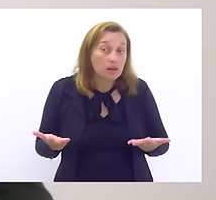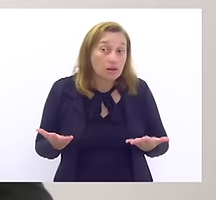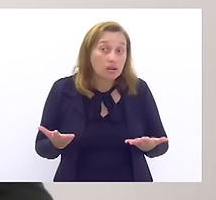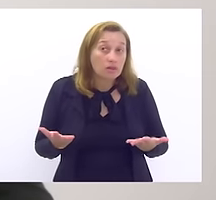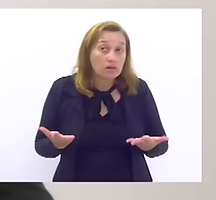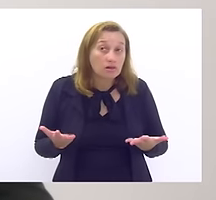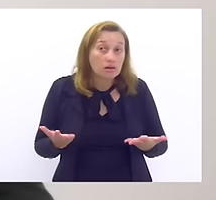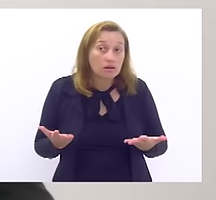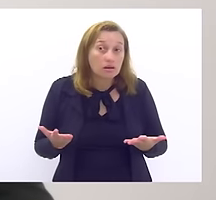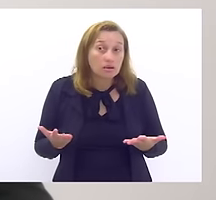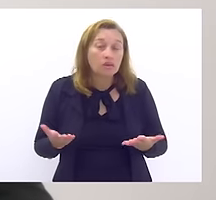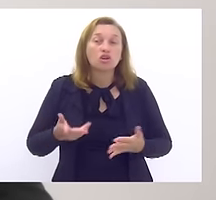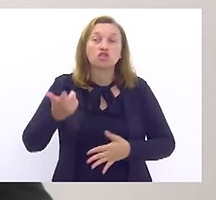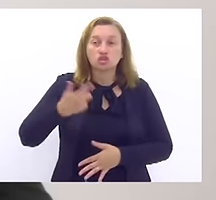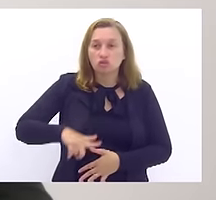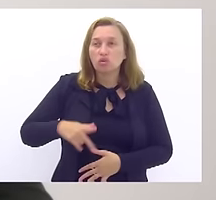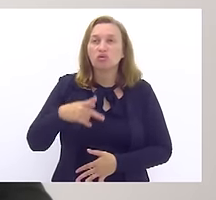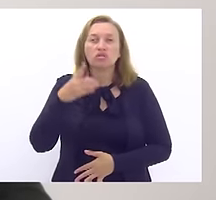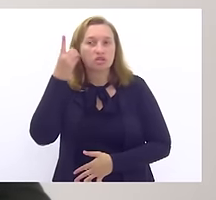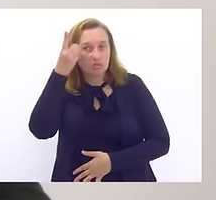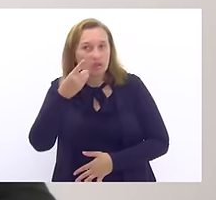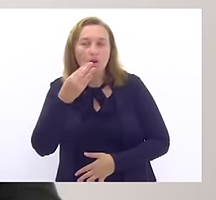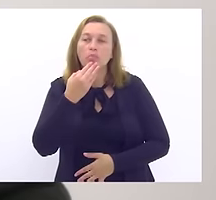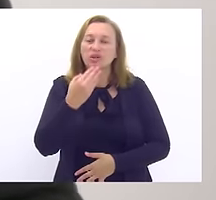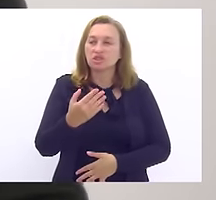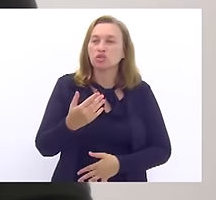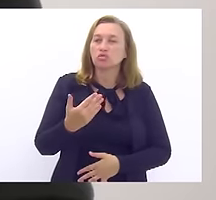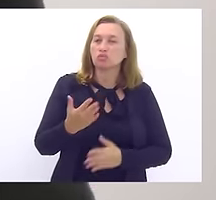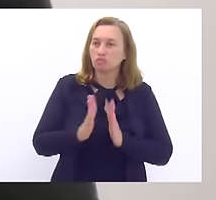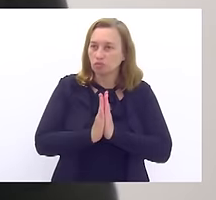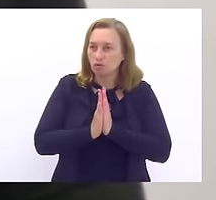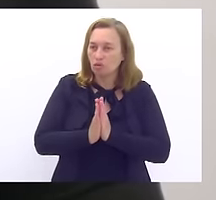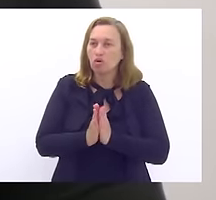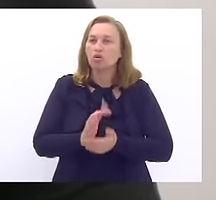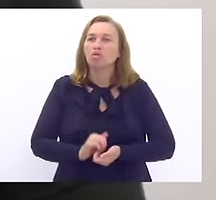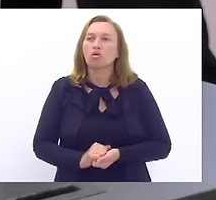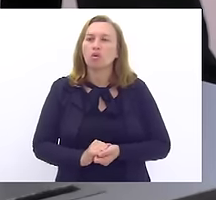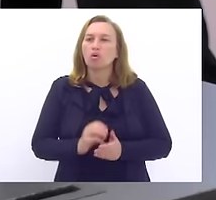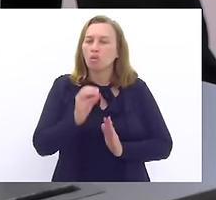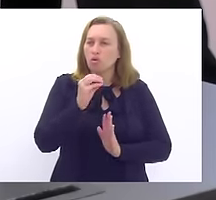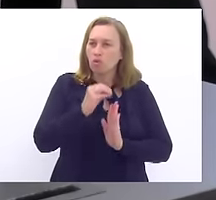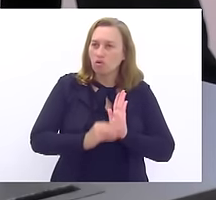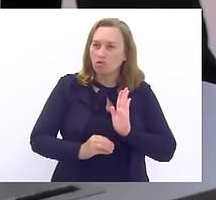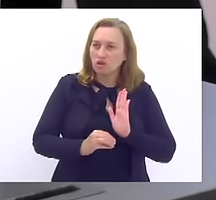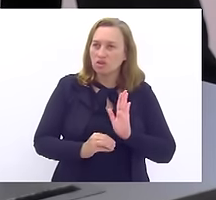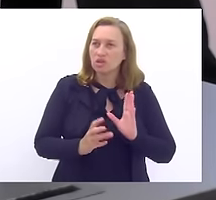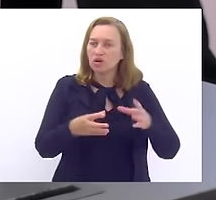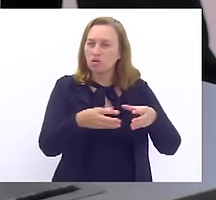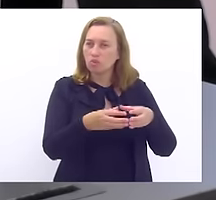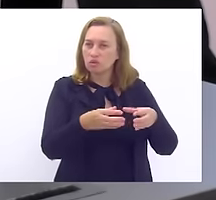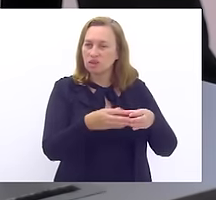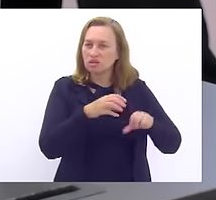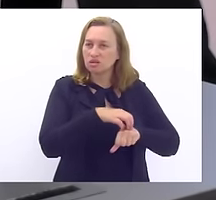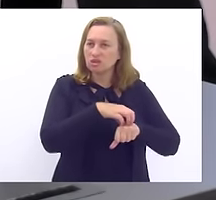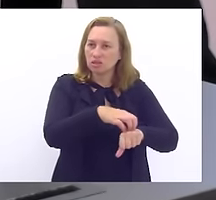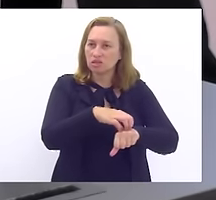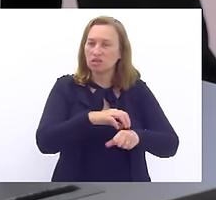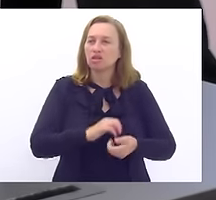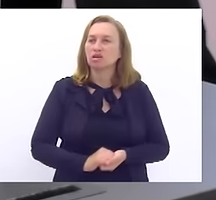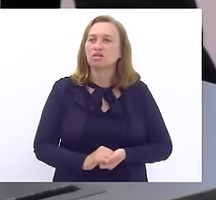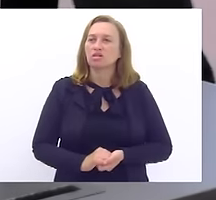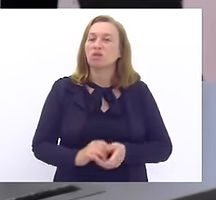de novo Deputado eu vou só pedir um favor de novo o ofício da comissão de transporte veio com o seguinte